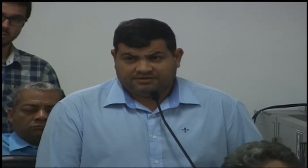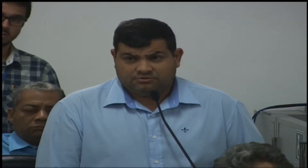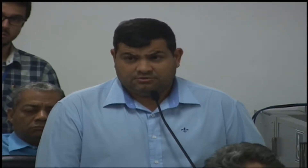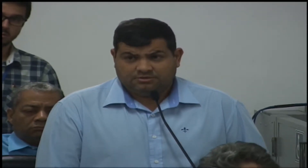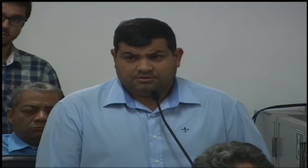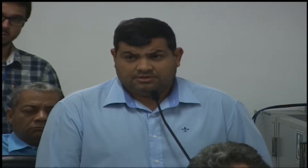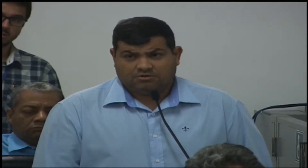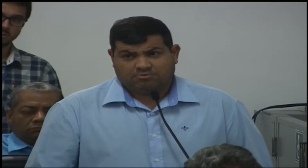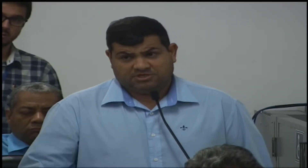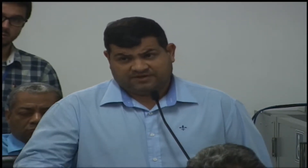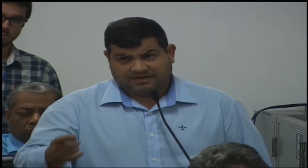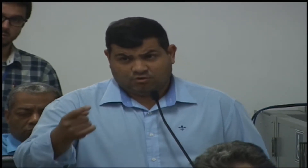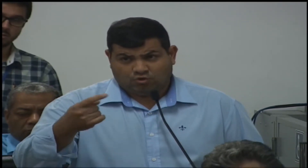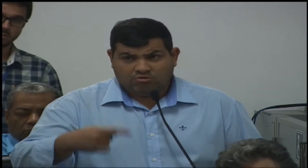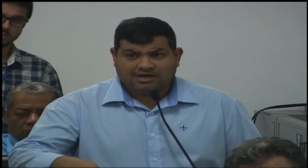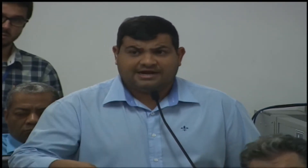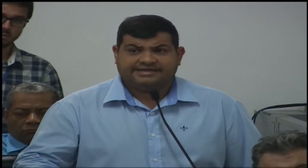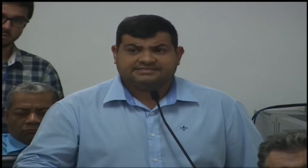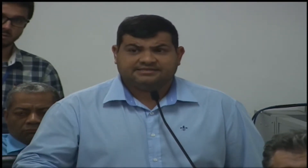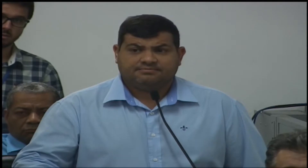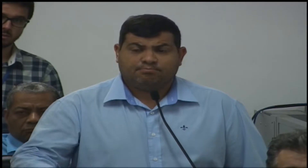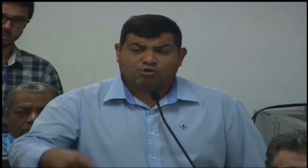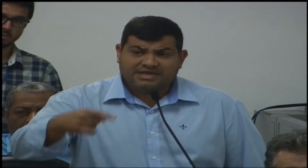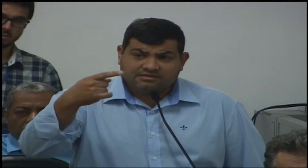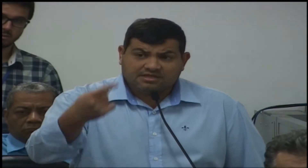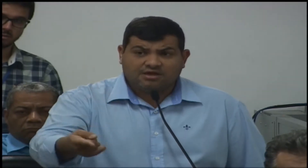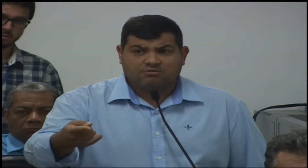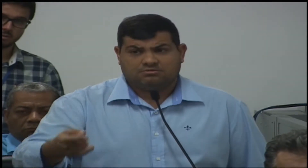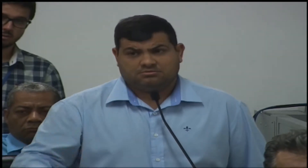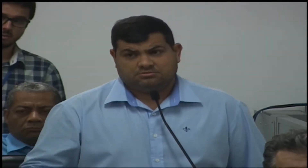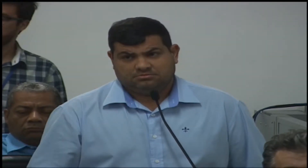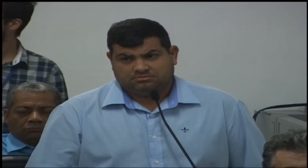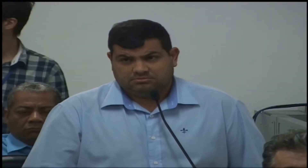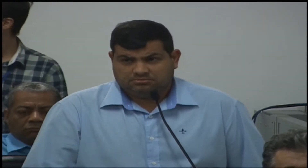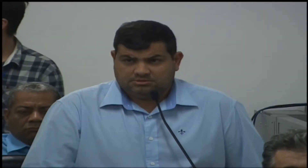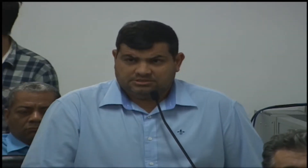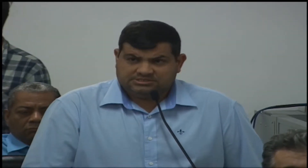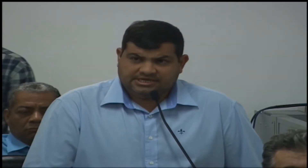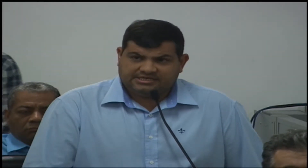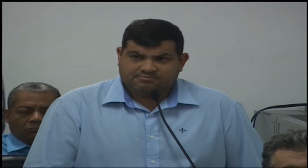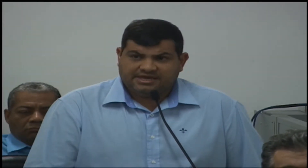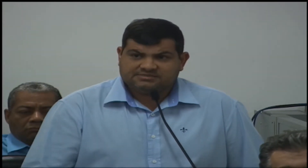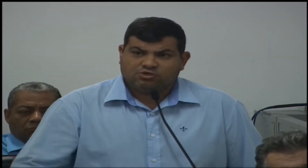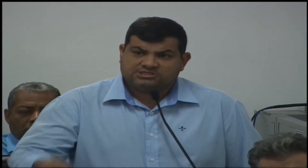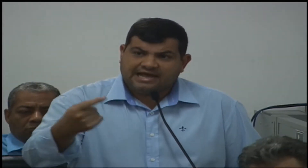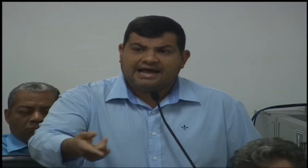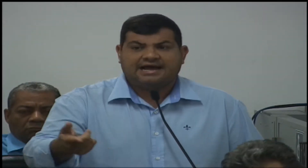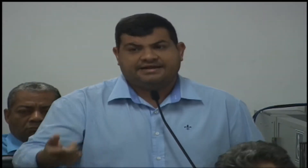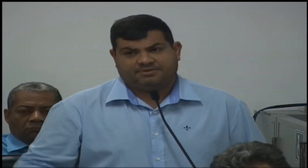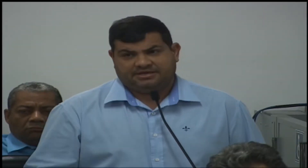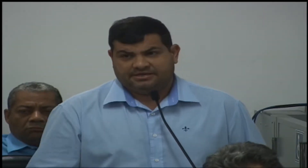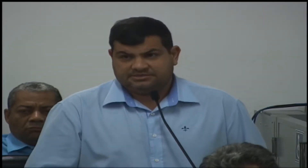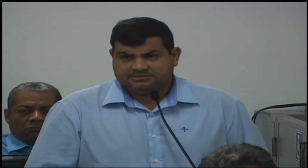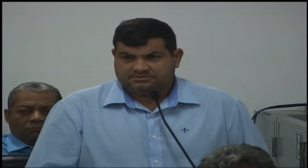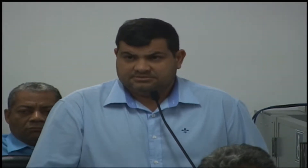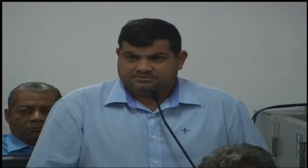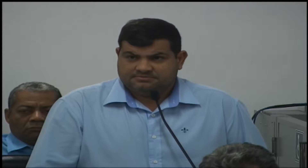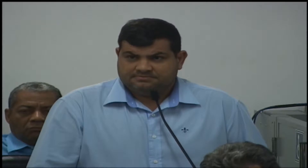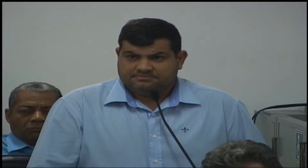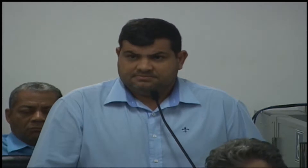a transparência traz essa segurança. E voltando no assunto lá da habitação, como eu estava falando